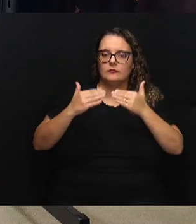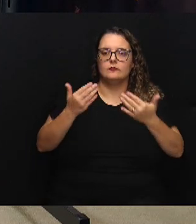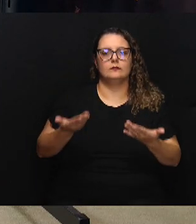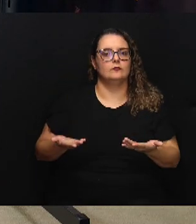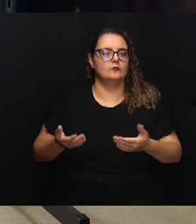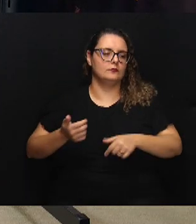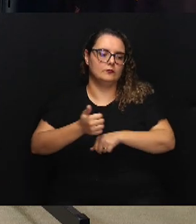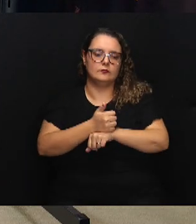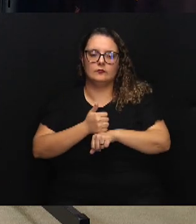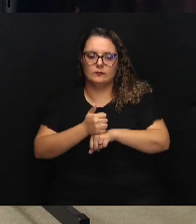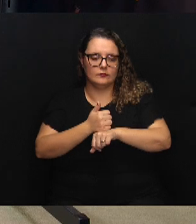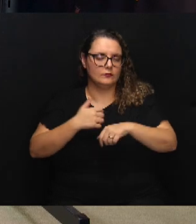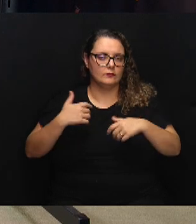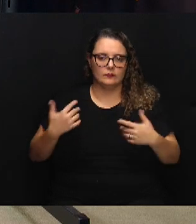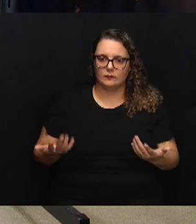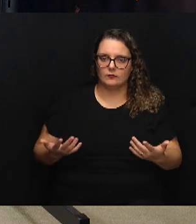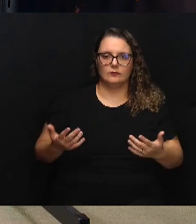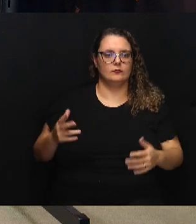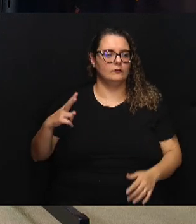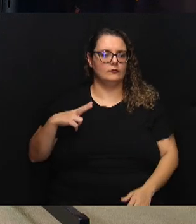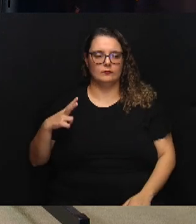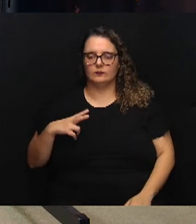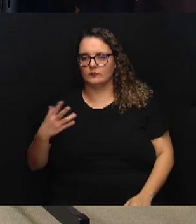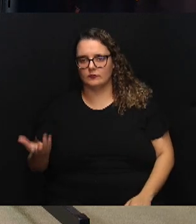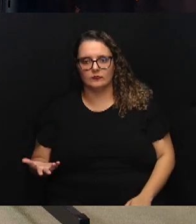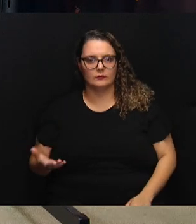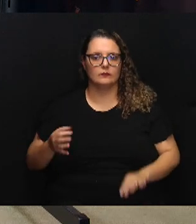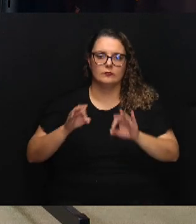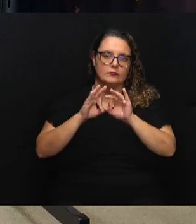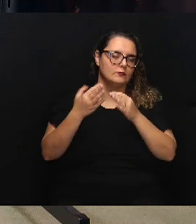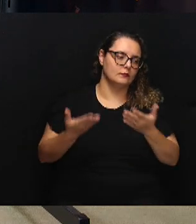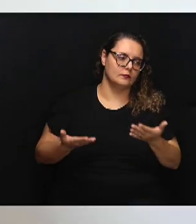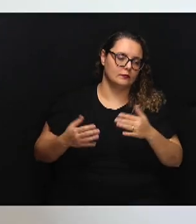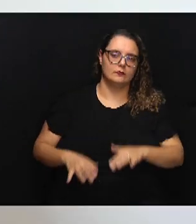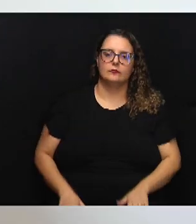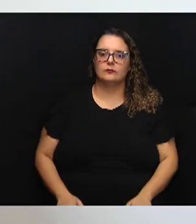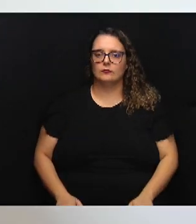ele profissional, pessoal e familiar, enfim?